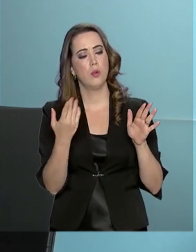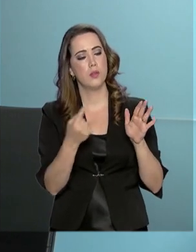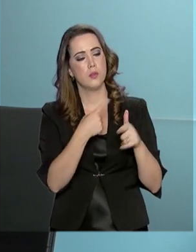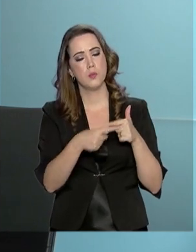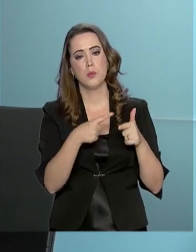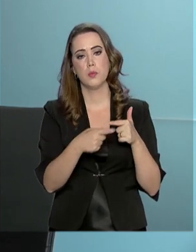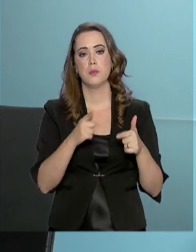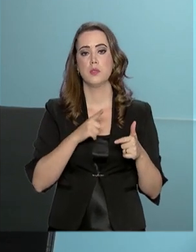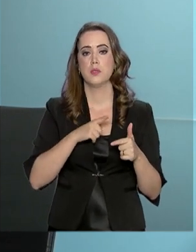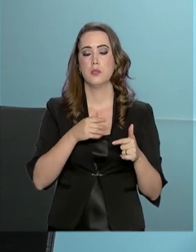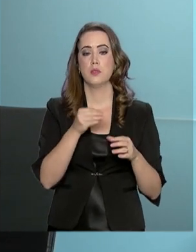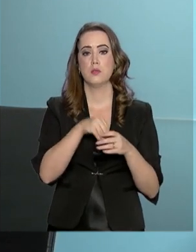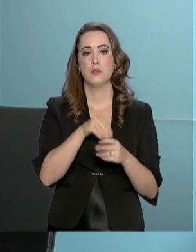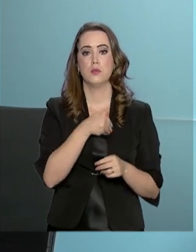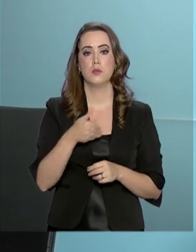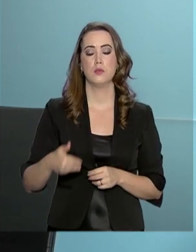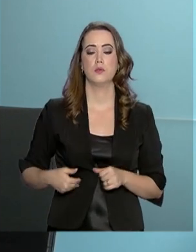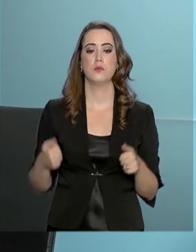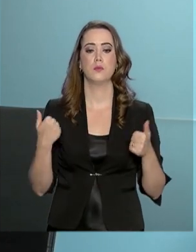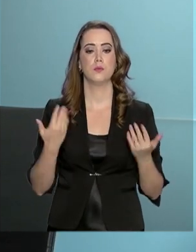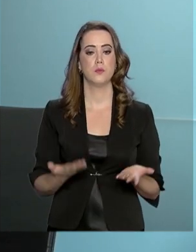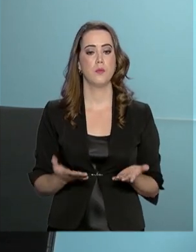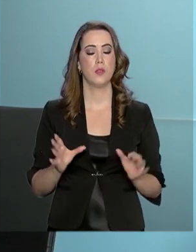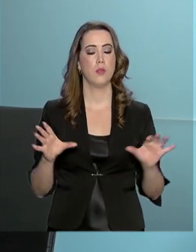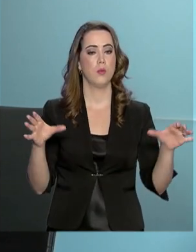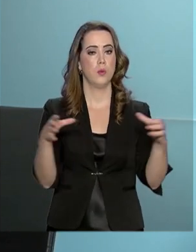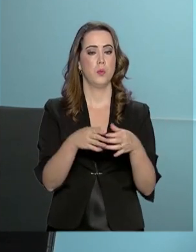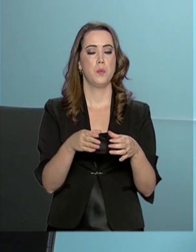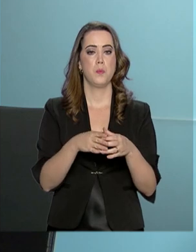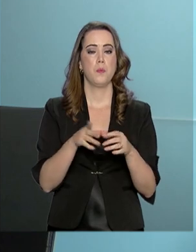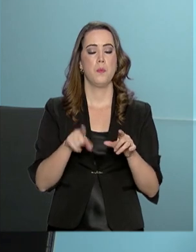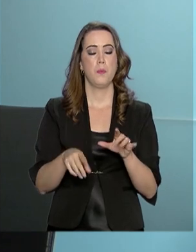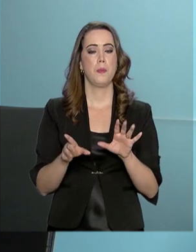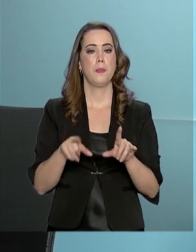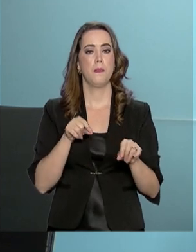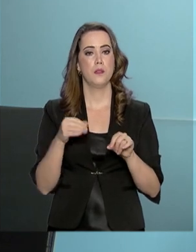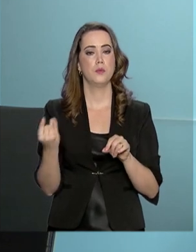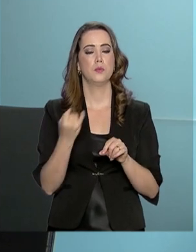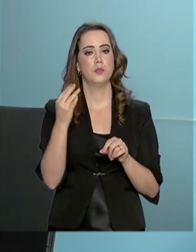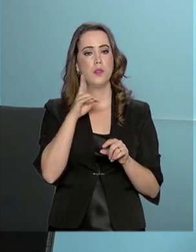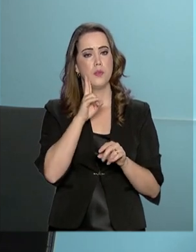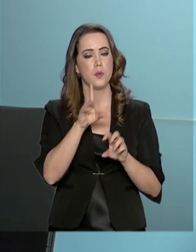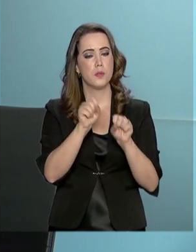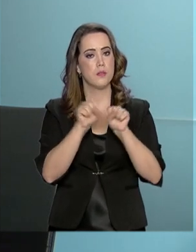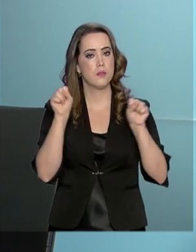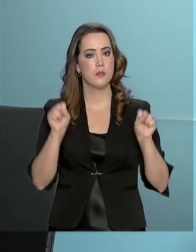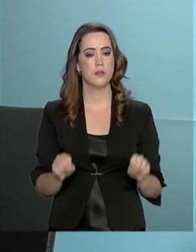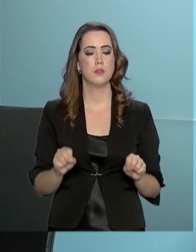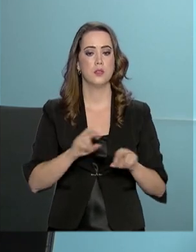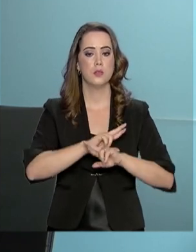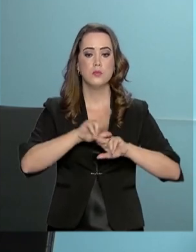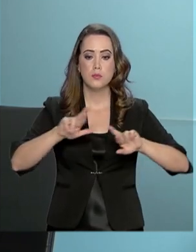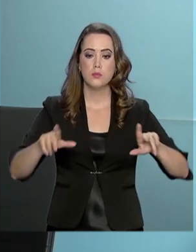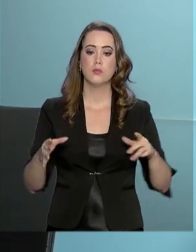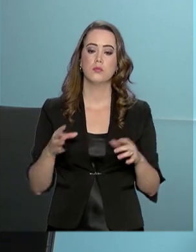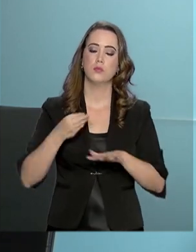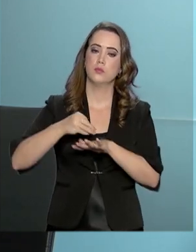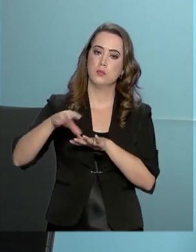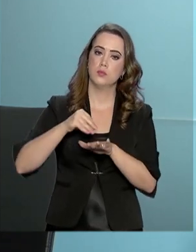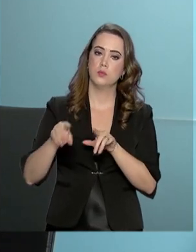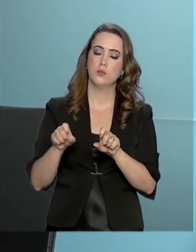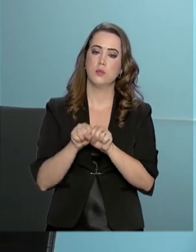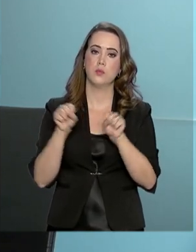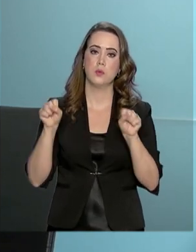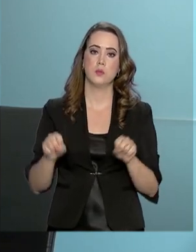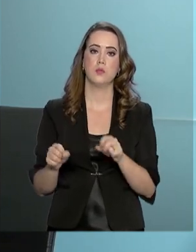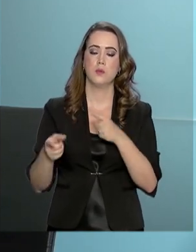temos no governo. Então, o comitê, ele vai pegar muito do sistema, muitas das informações produzidas pelo sistema,